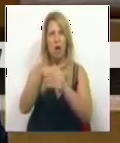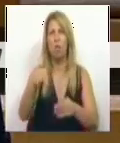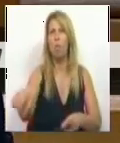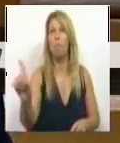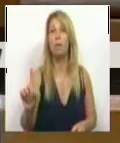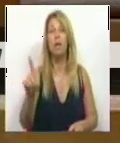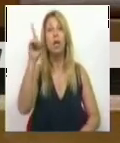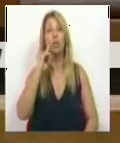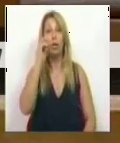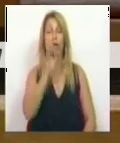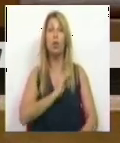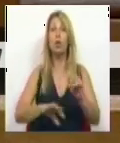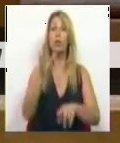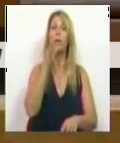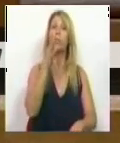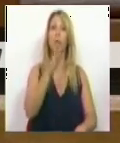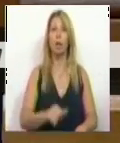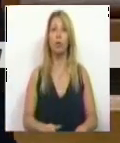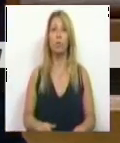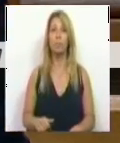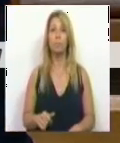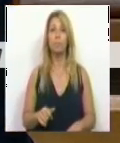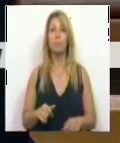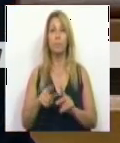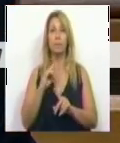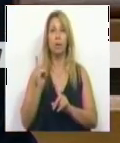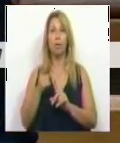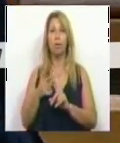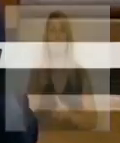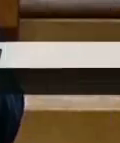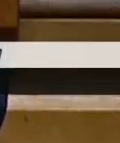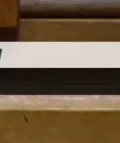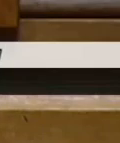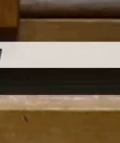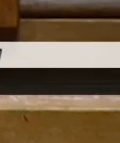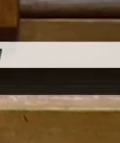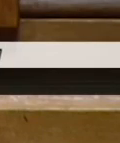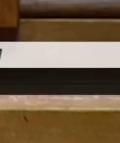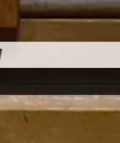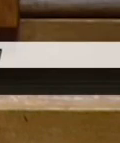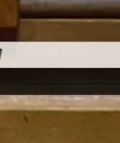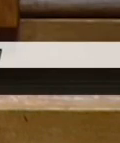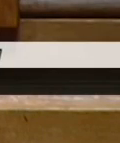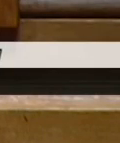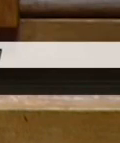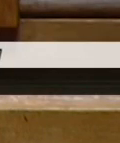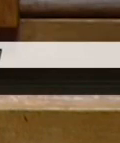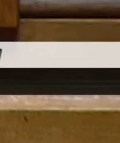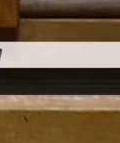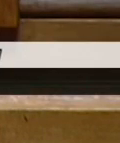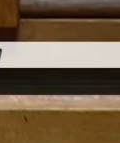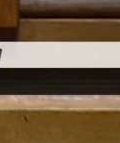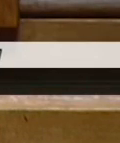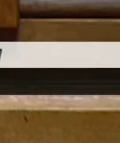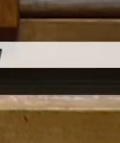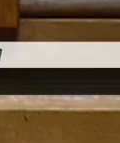Senhoras e senhores deputados, há um ano, o Bloco de Esquerda e o Partido Socialista, bem